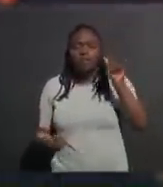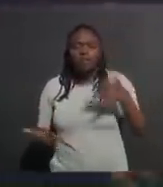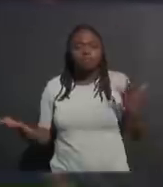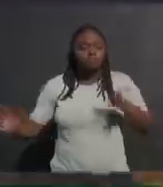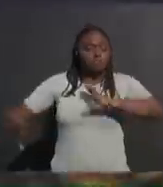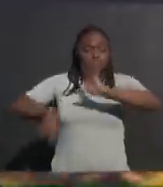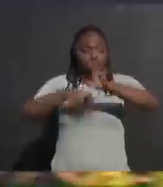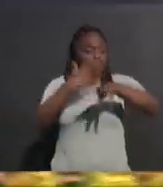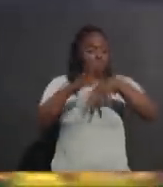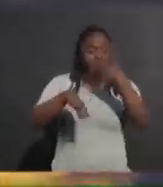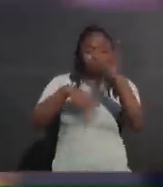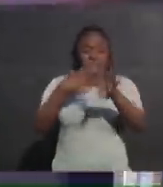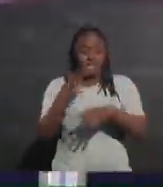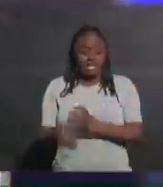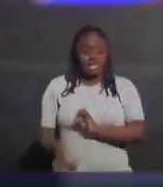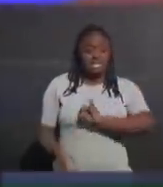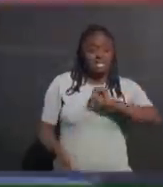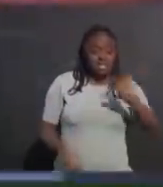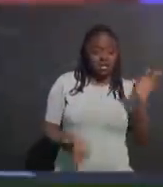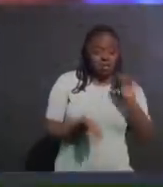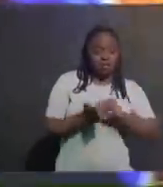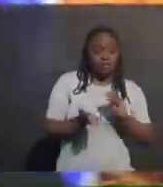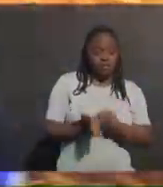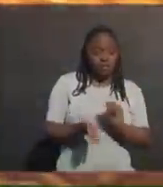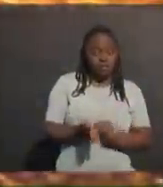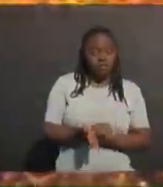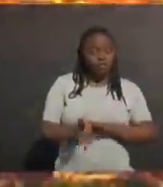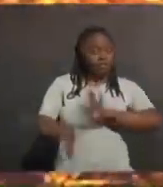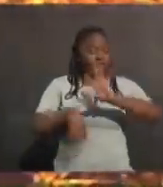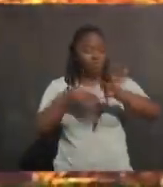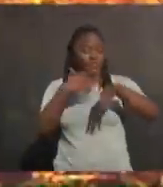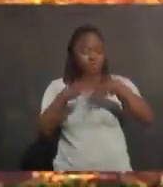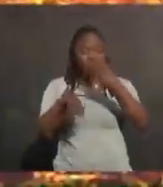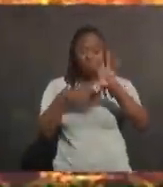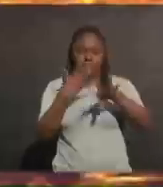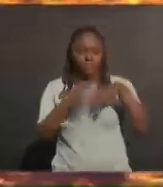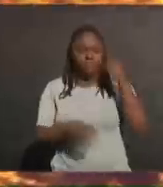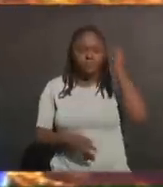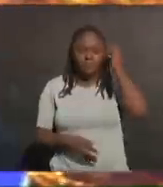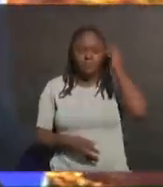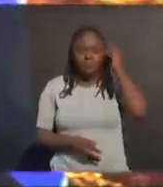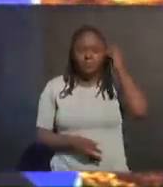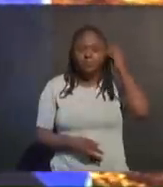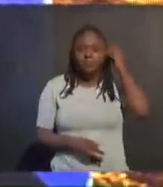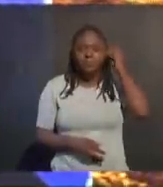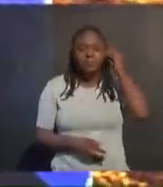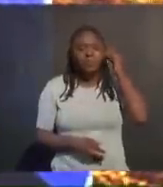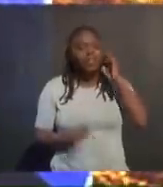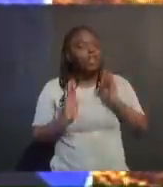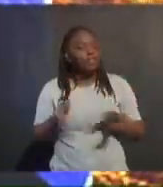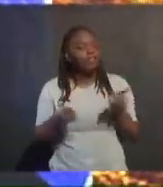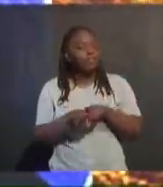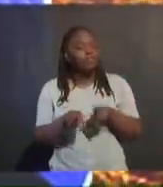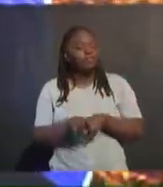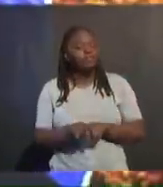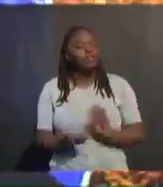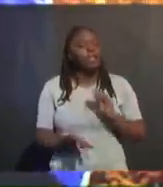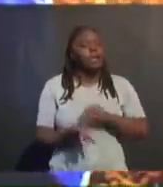é uma confusão. Um bicho que sobra, que falta, dá uma confusão louca. Você já ouviu falar de